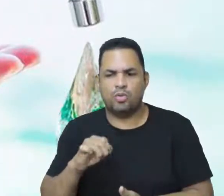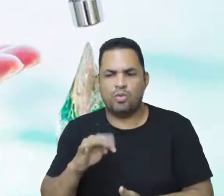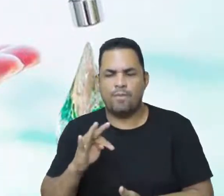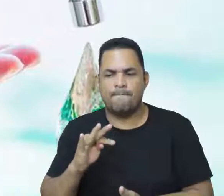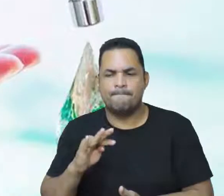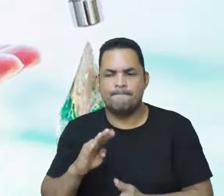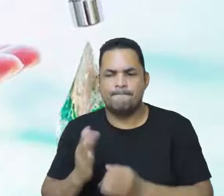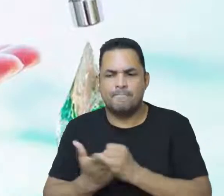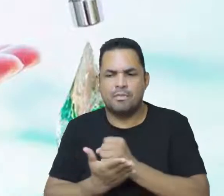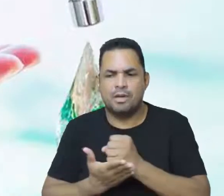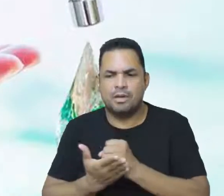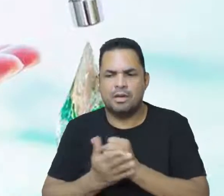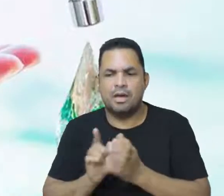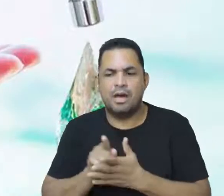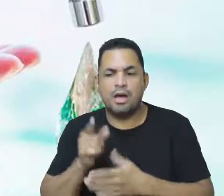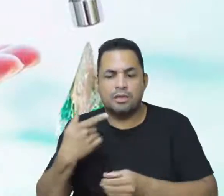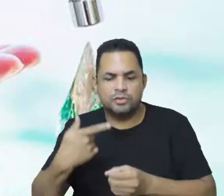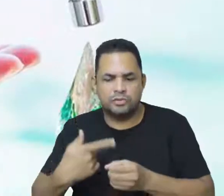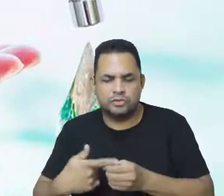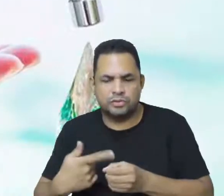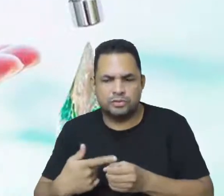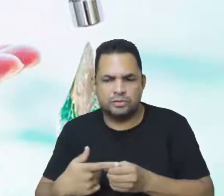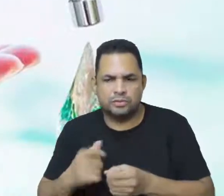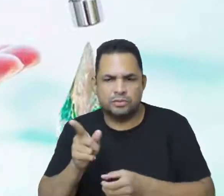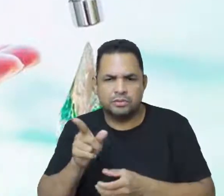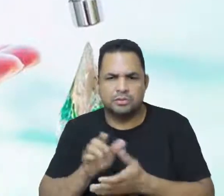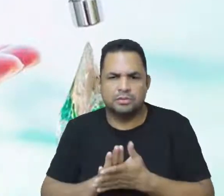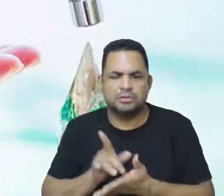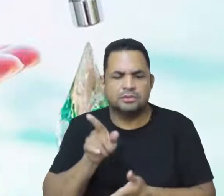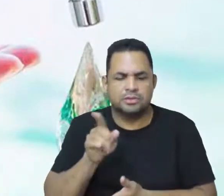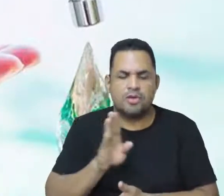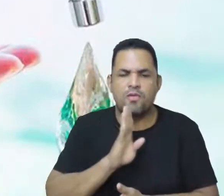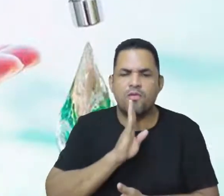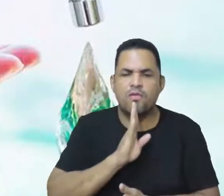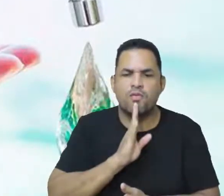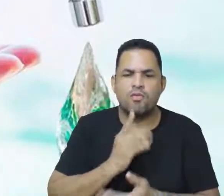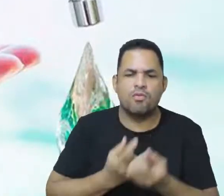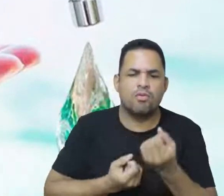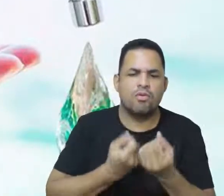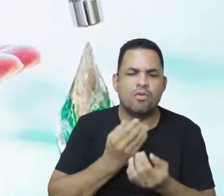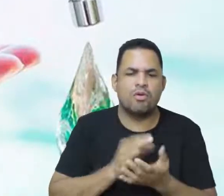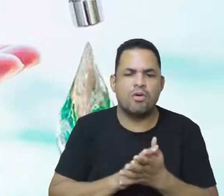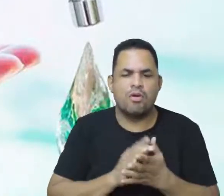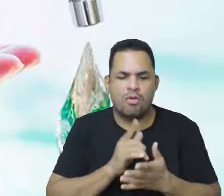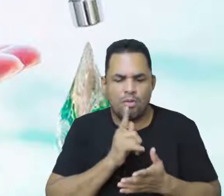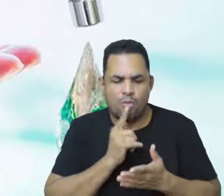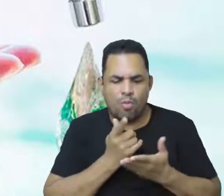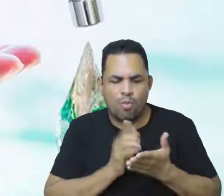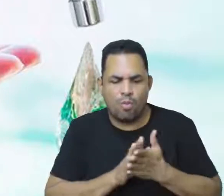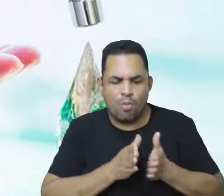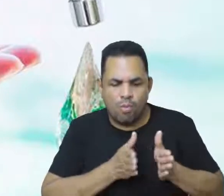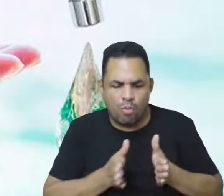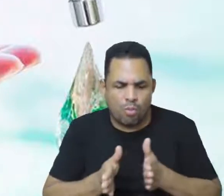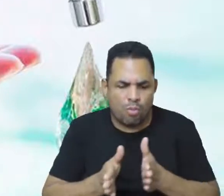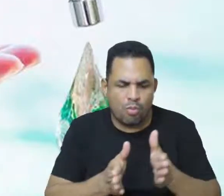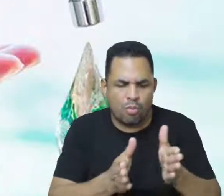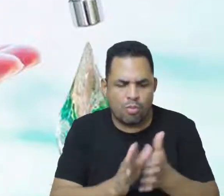Aí no seu município, você conhece algum igarapé que está contaminado?